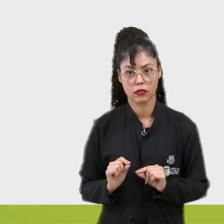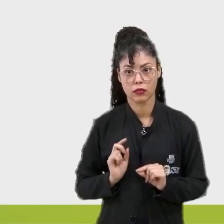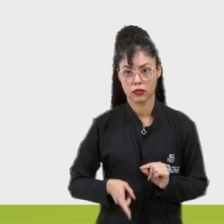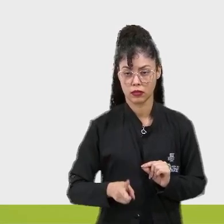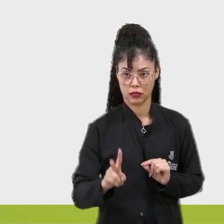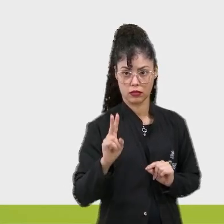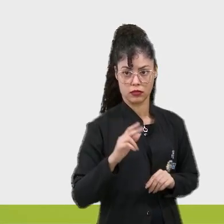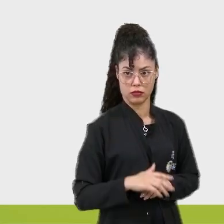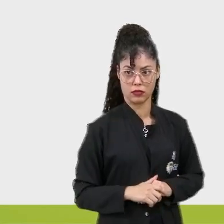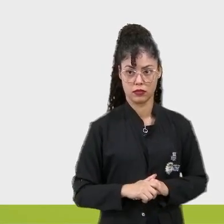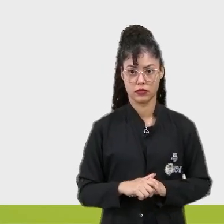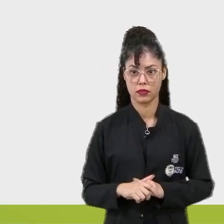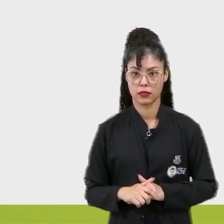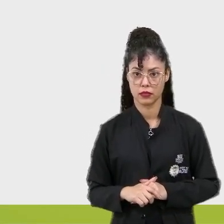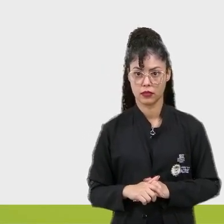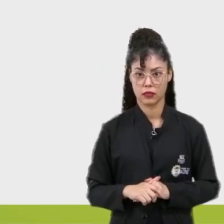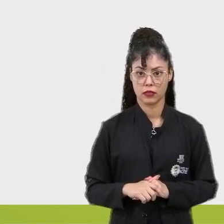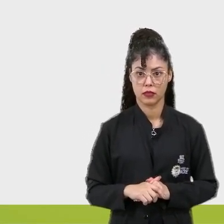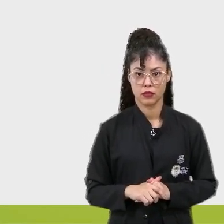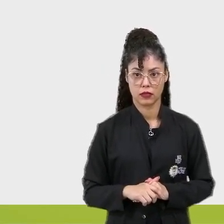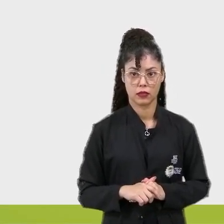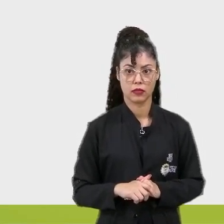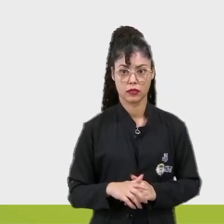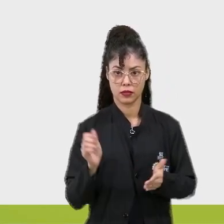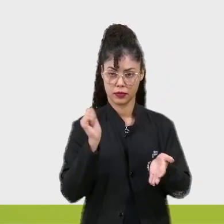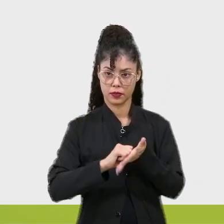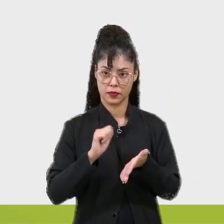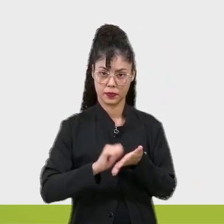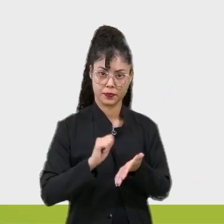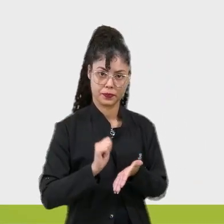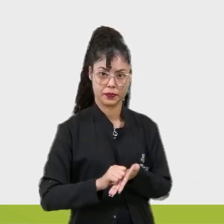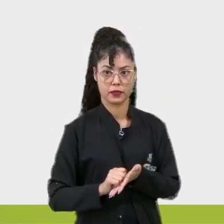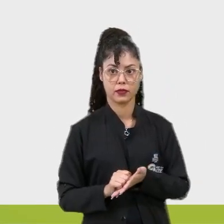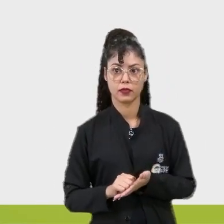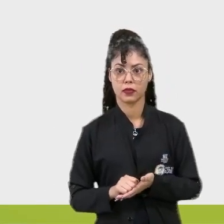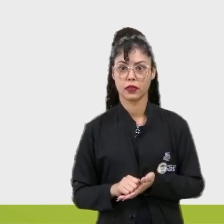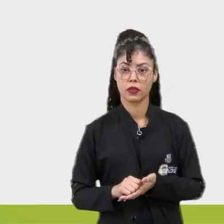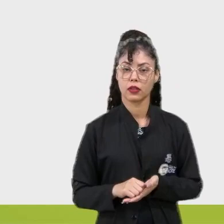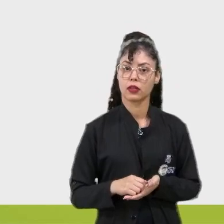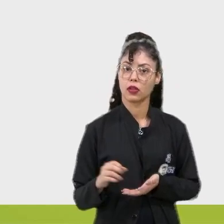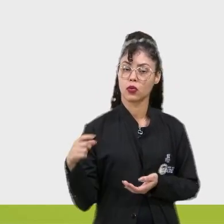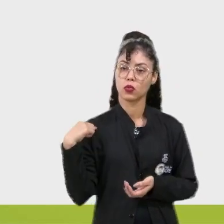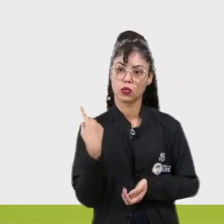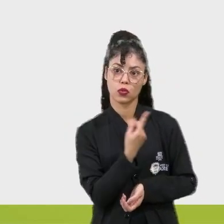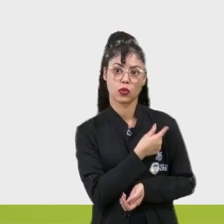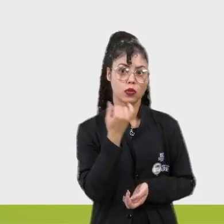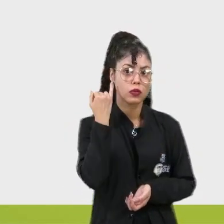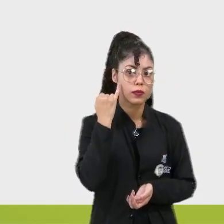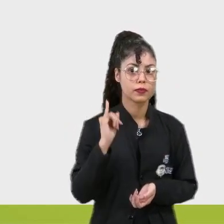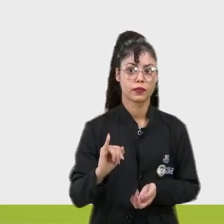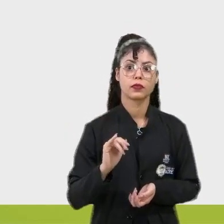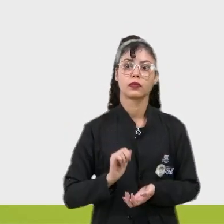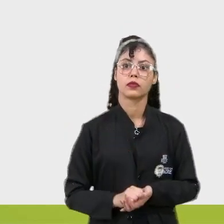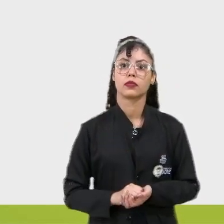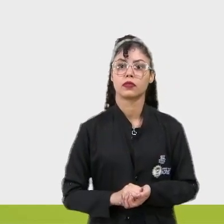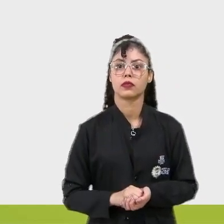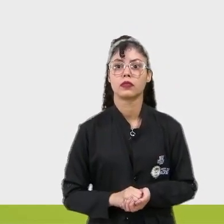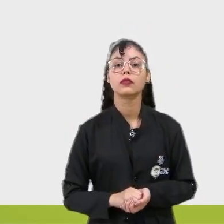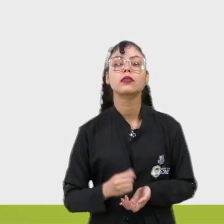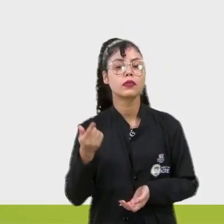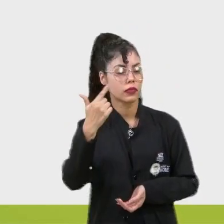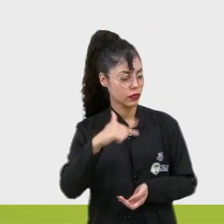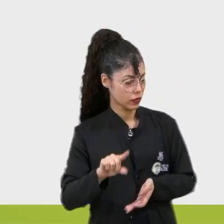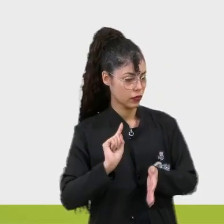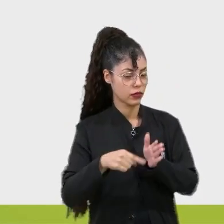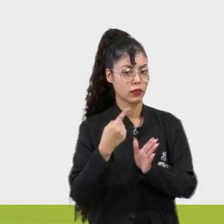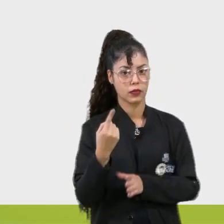continua o texto. Forma pessoal de escrever. Por meio de nossas ideias, olha só, nossas, novamente,